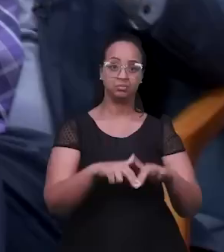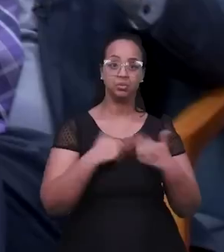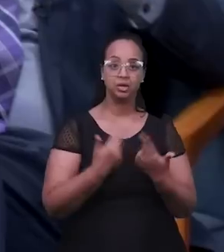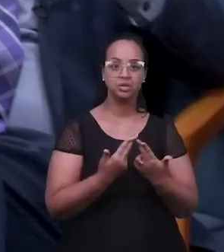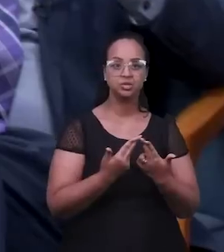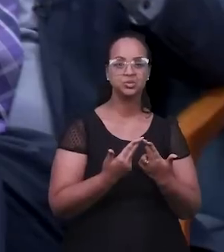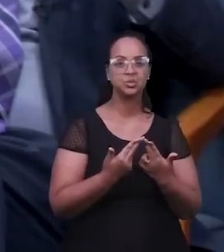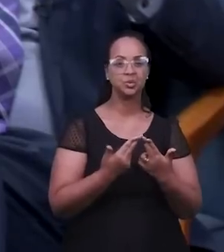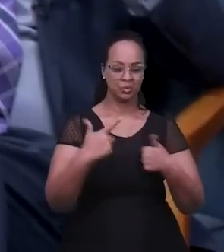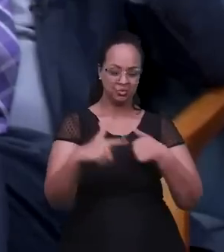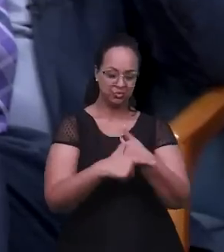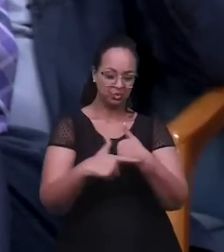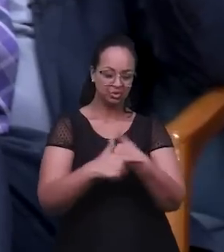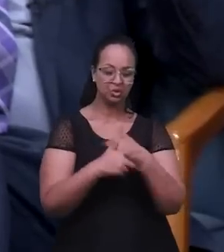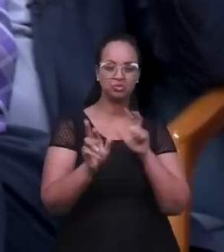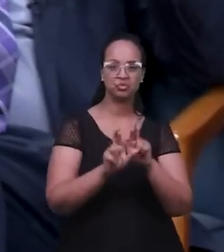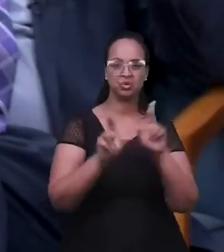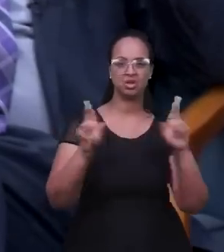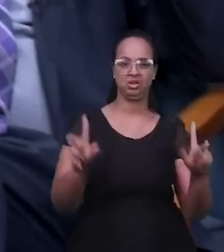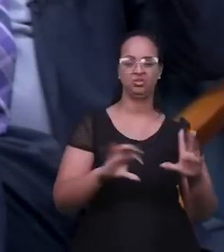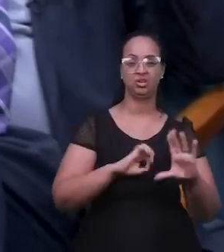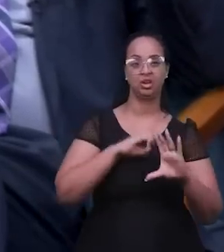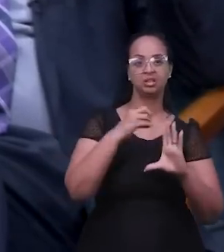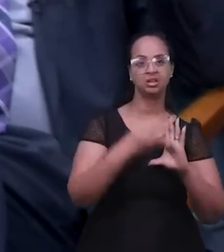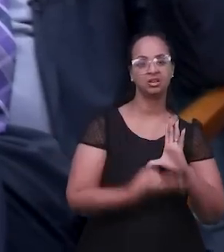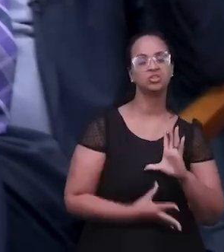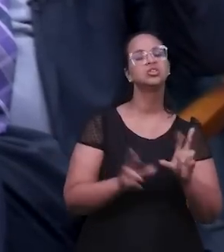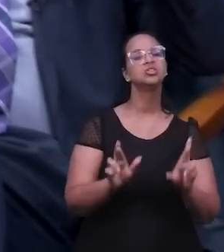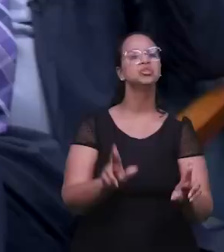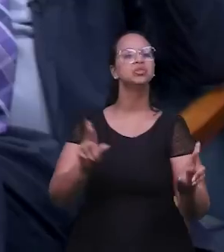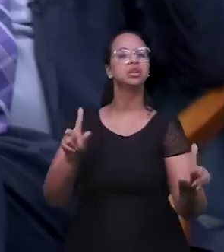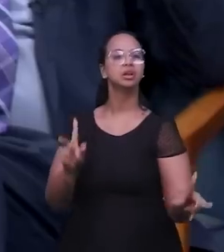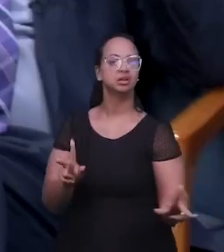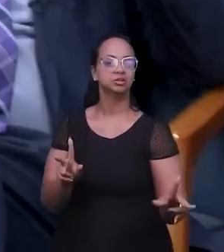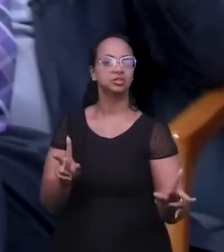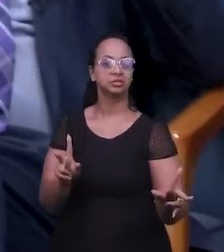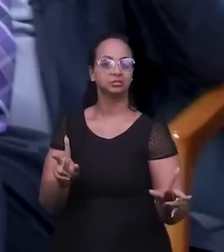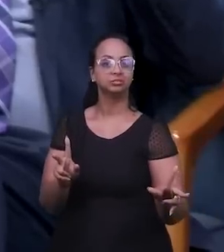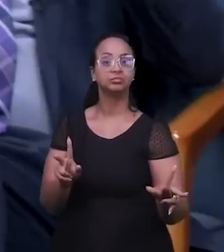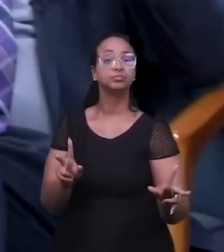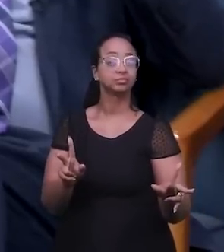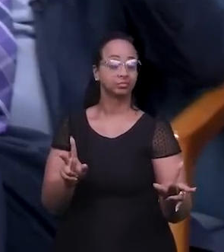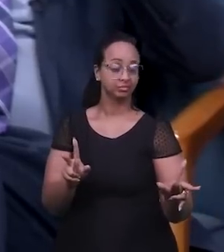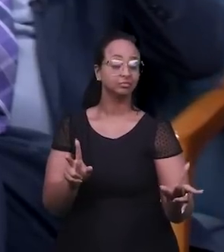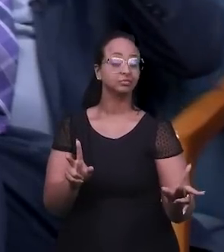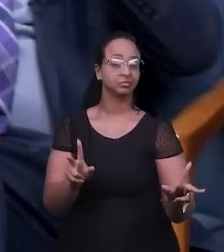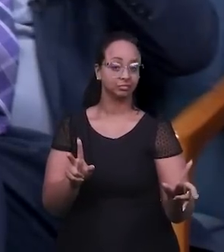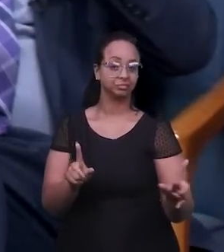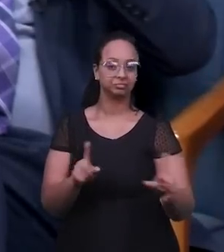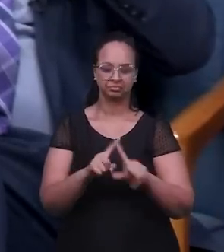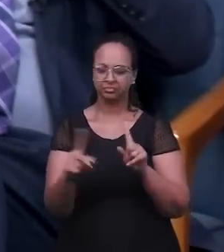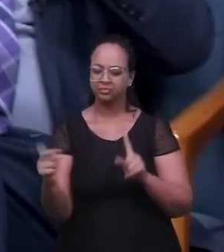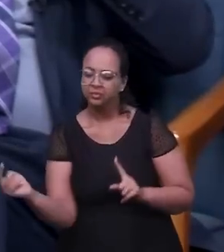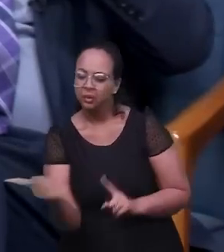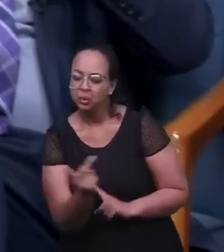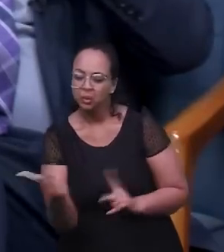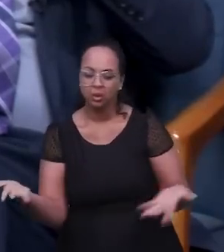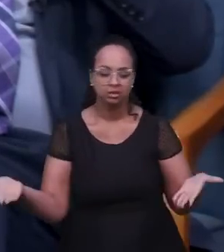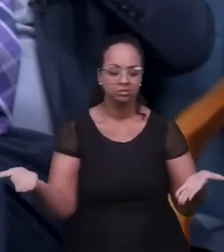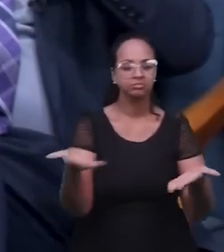Pedro. Então os ministérios são diferentes, características diferentes, mas eles têm que se